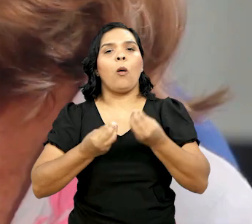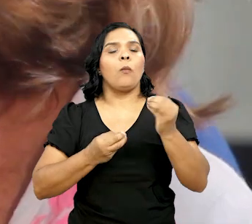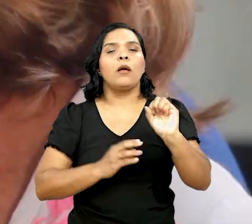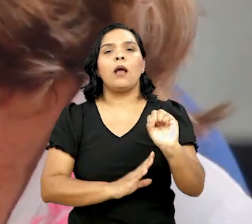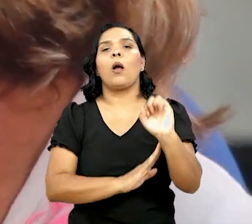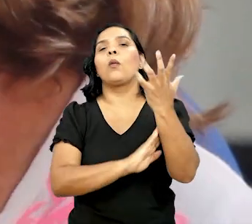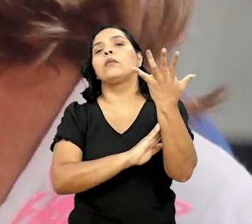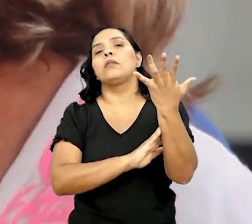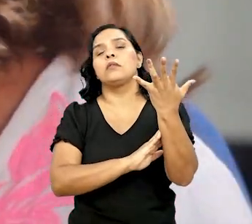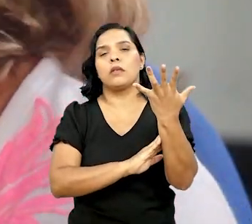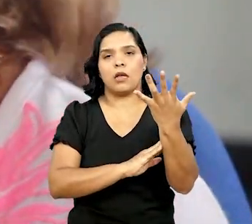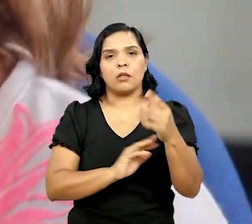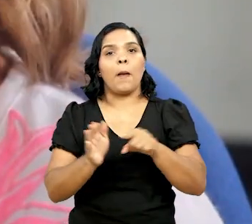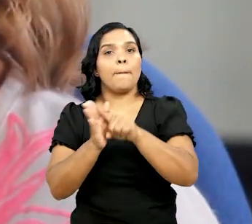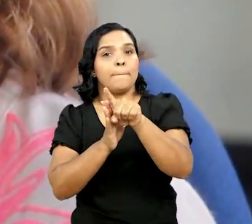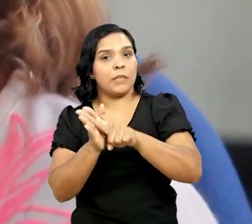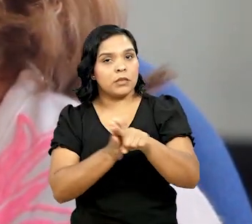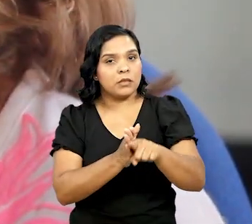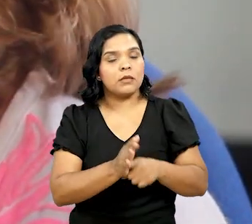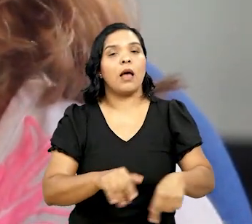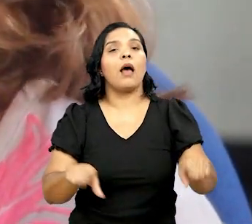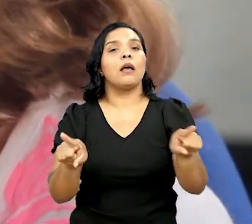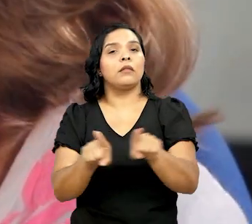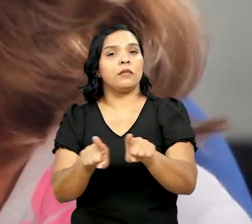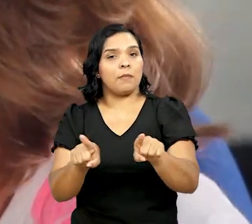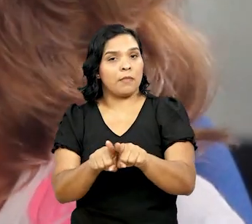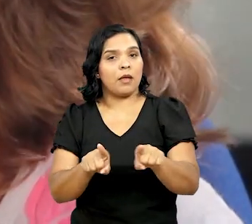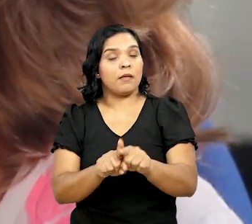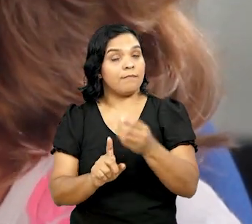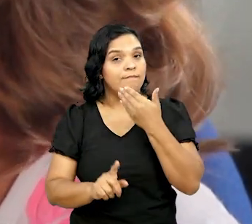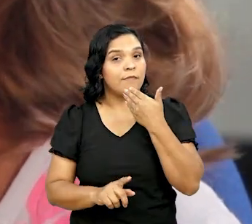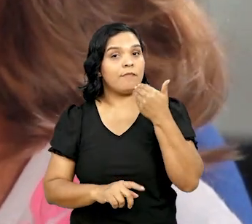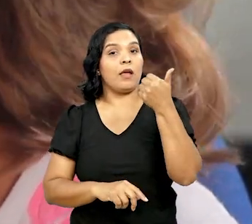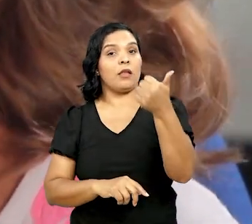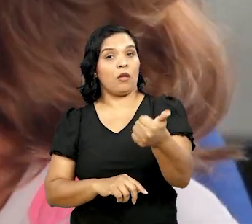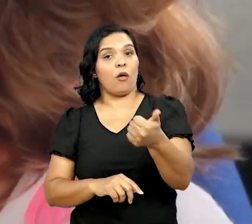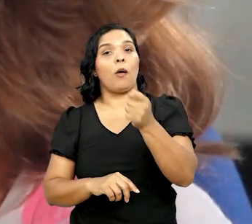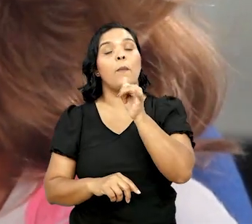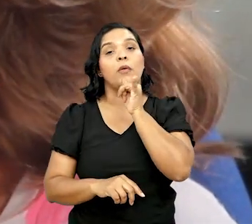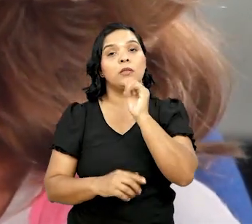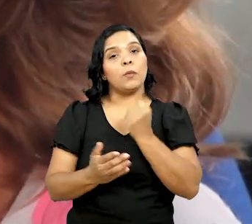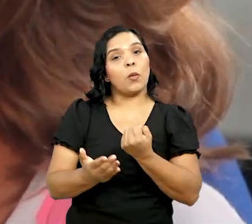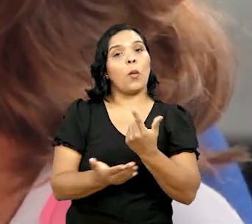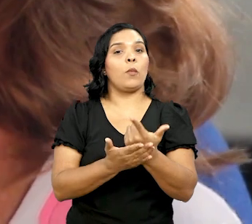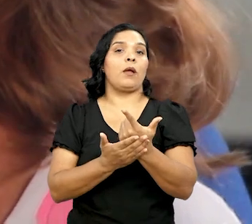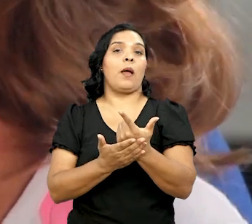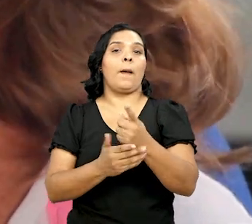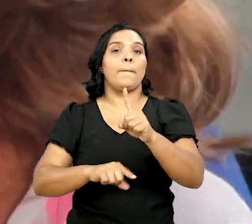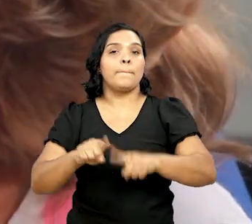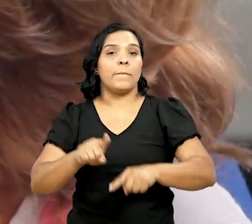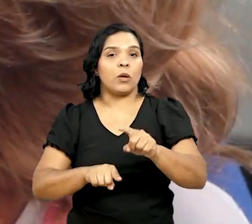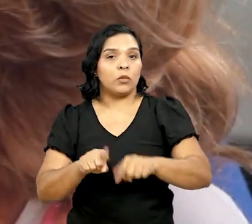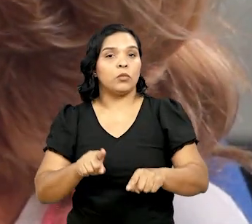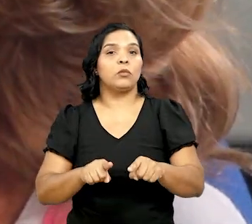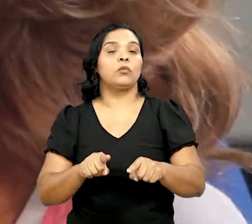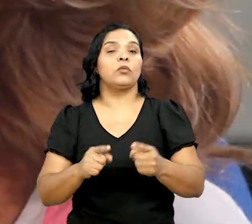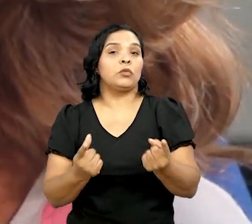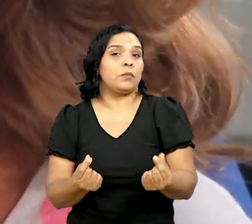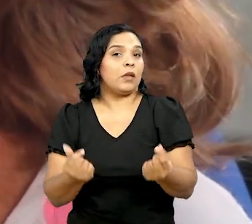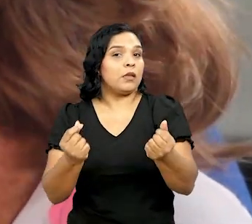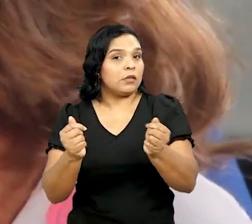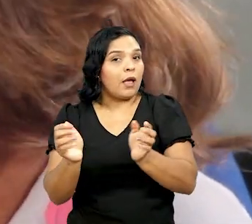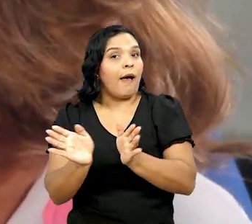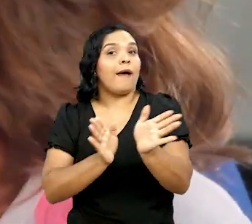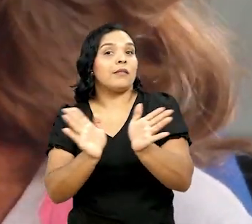está acontecendo, pesquisar também melhor para poder, vamos dizer, comprar produtos de preços mais